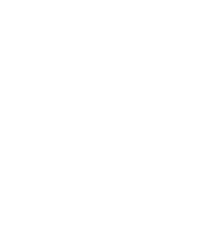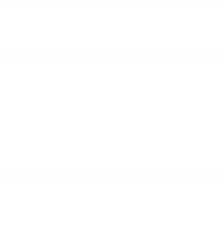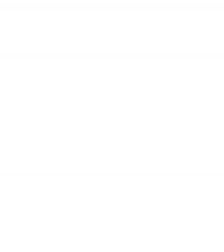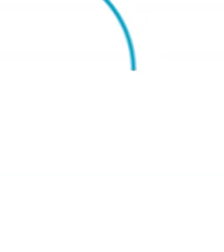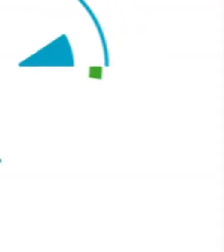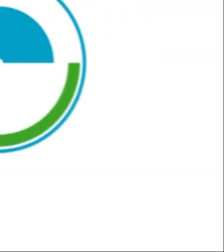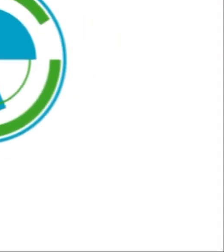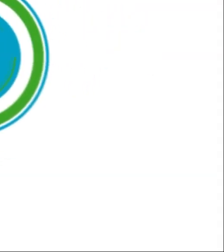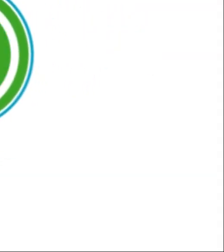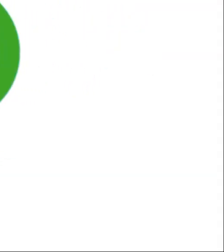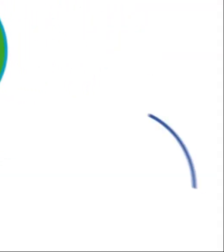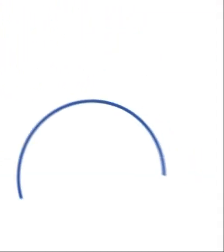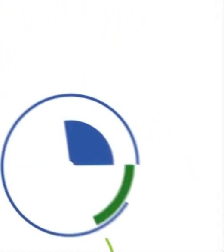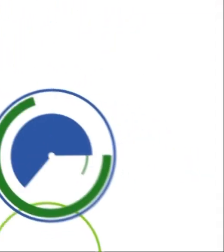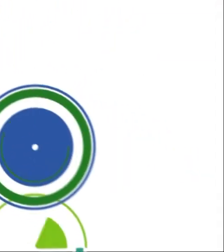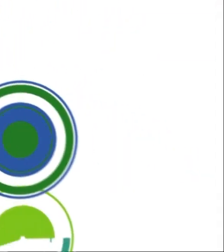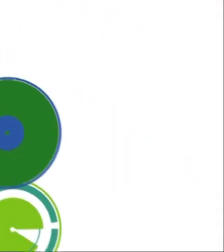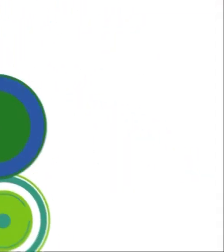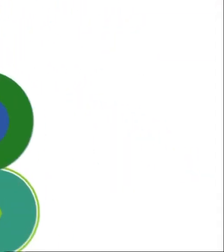e